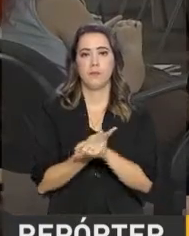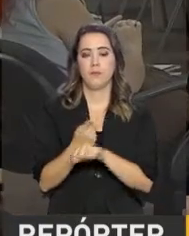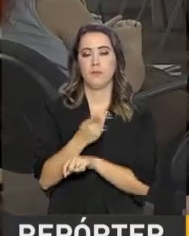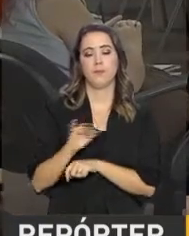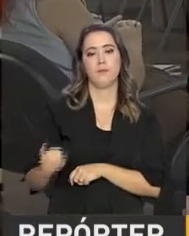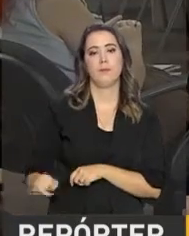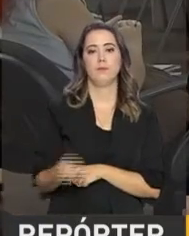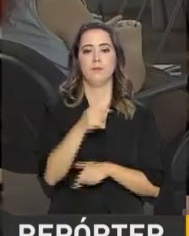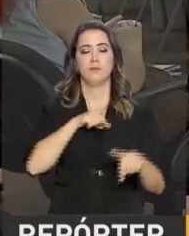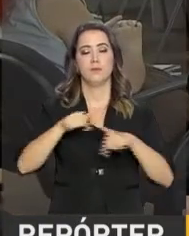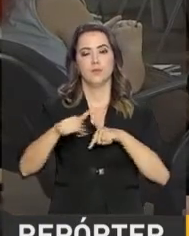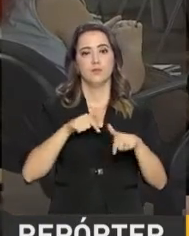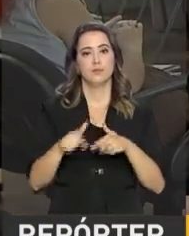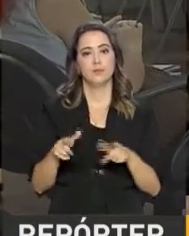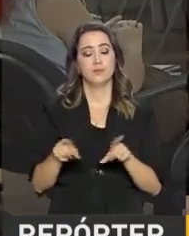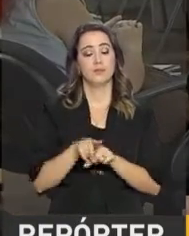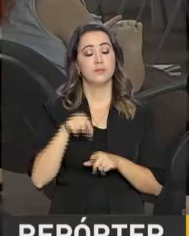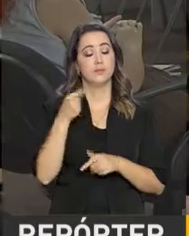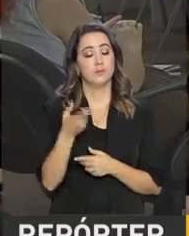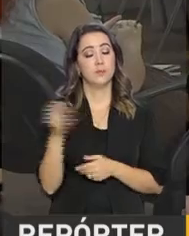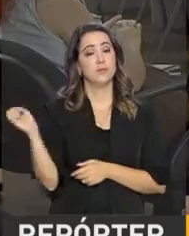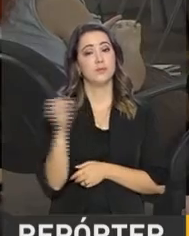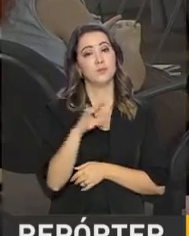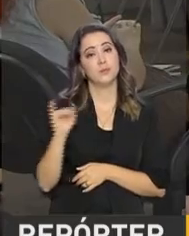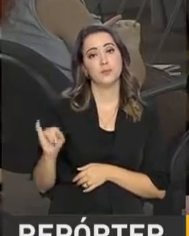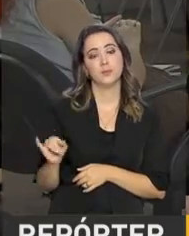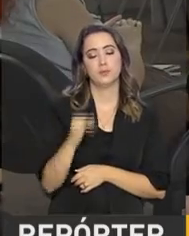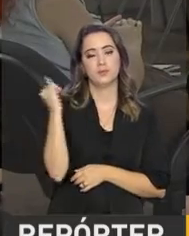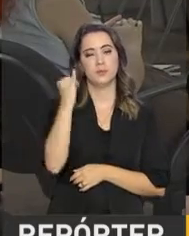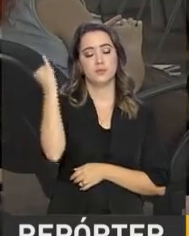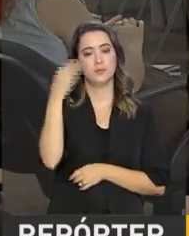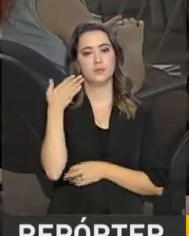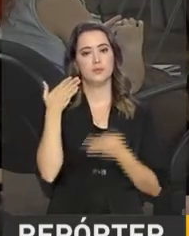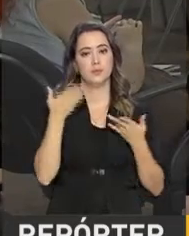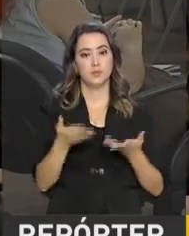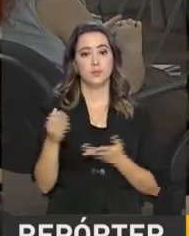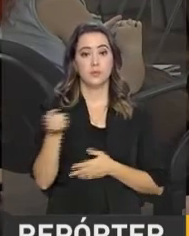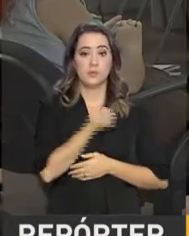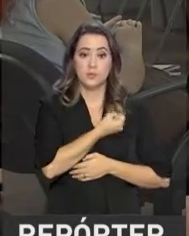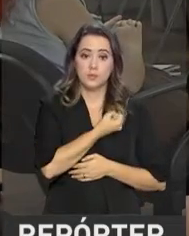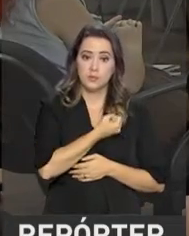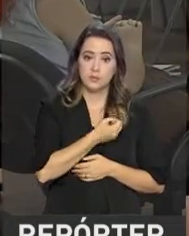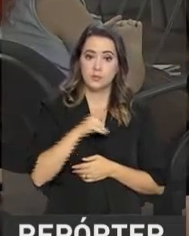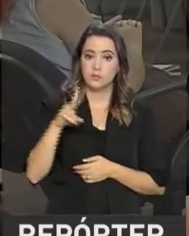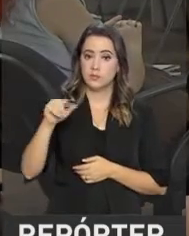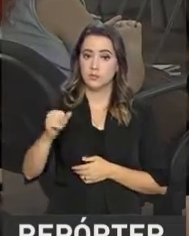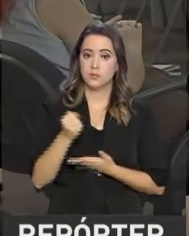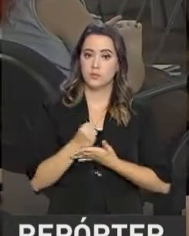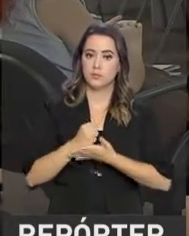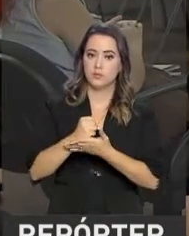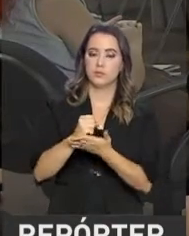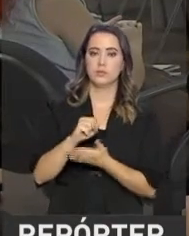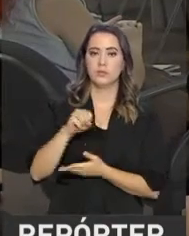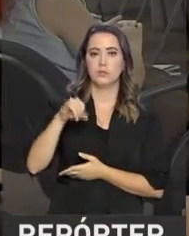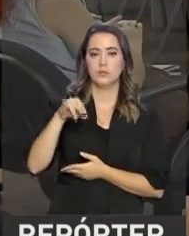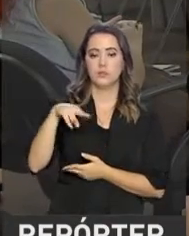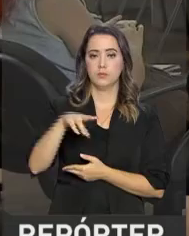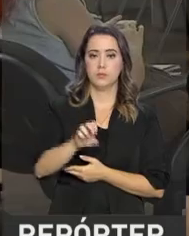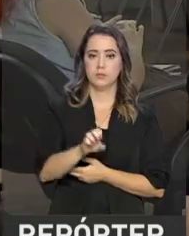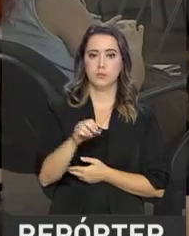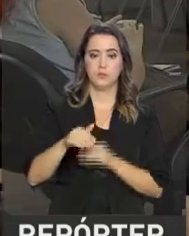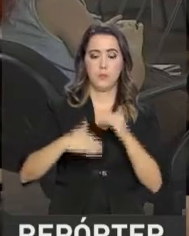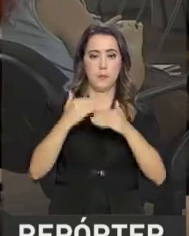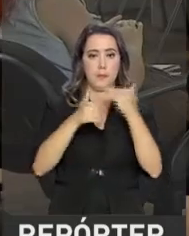no mercado de trabalho uma boa notícia o número de vagas ofertadas pelo sine aumentou 10 por